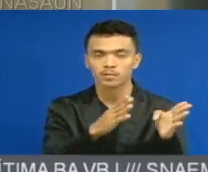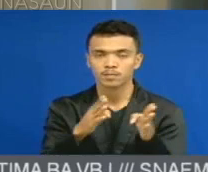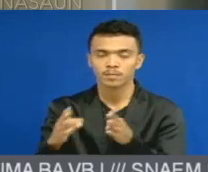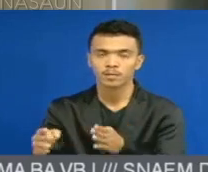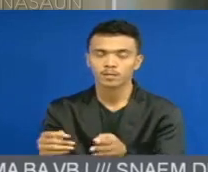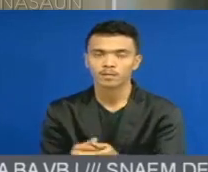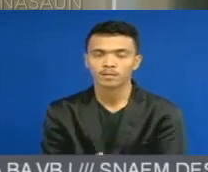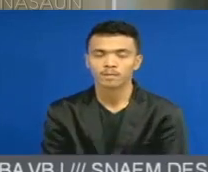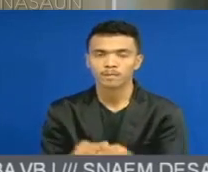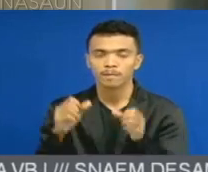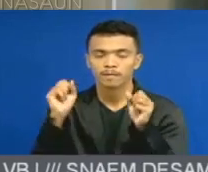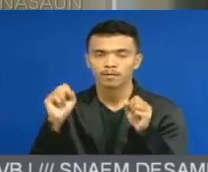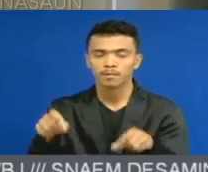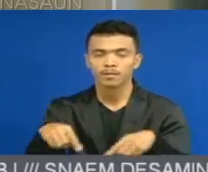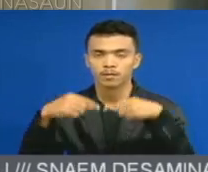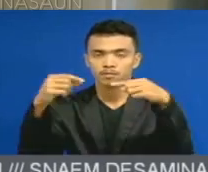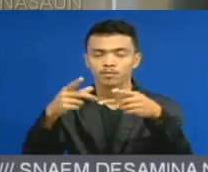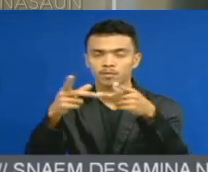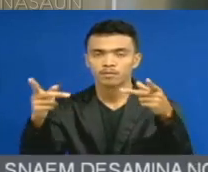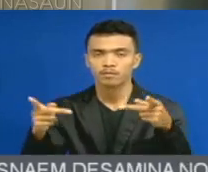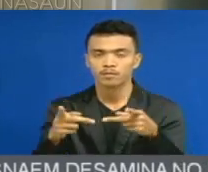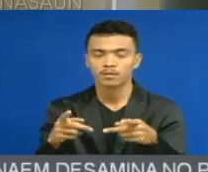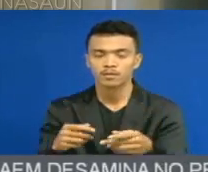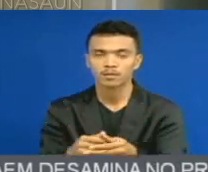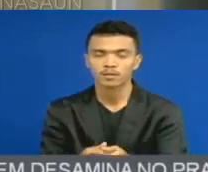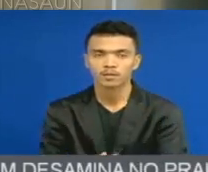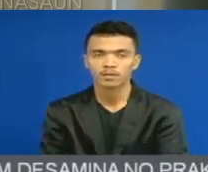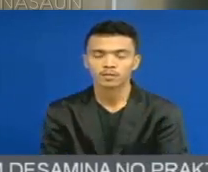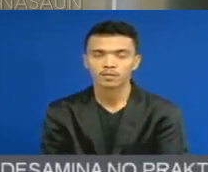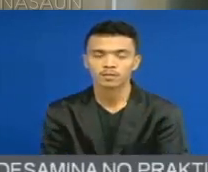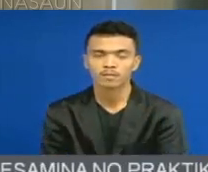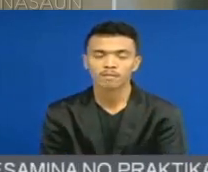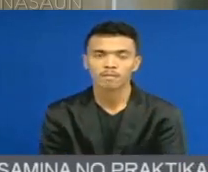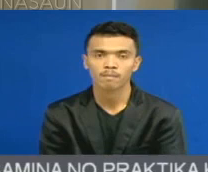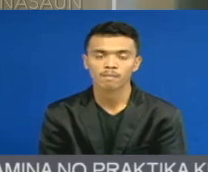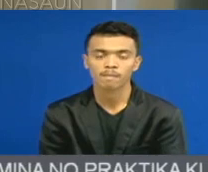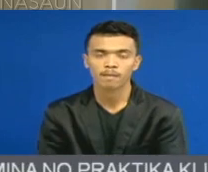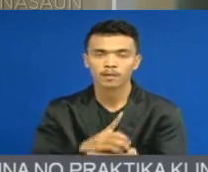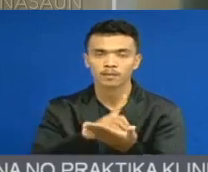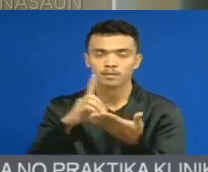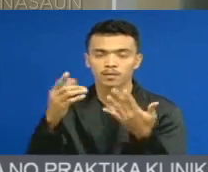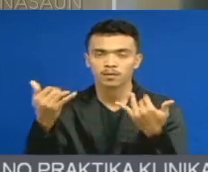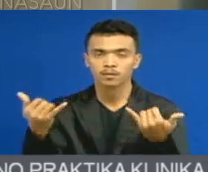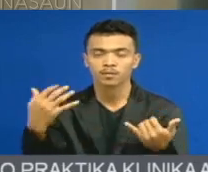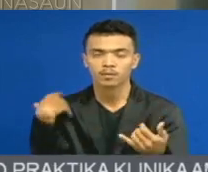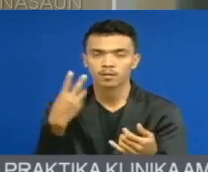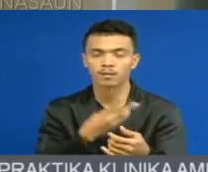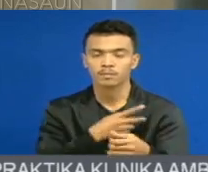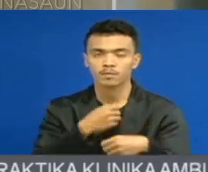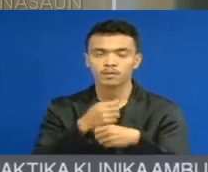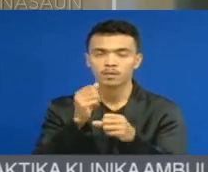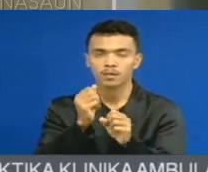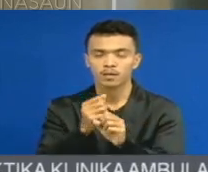serne para bele bofania fatin serne be han se destinado on han se de mercado municipal ya semana ne laran amis se har mas coordinasa ono